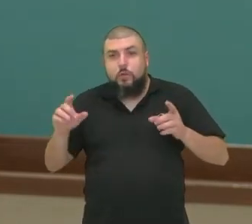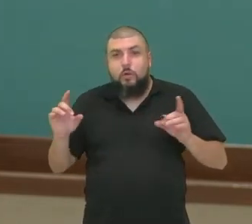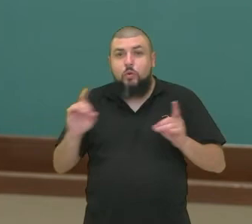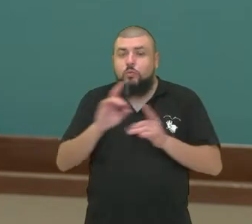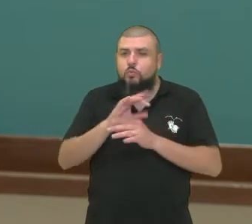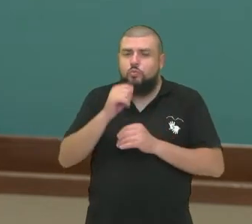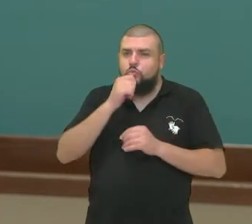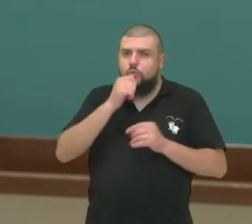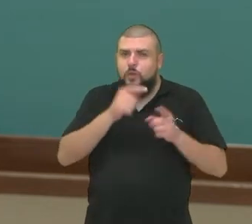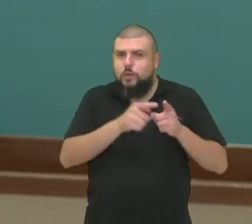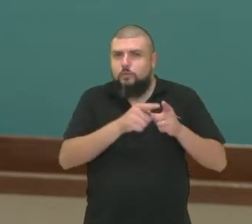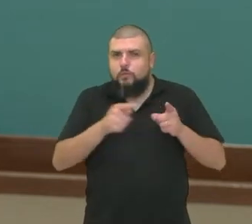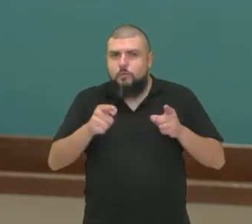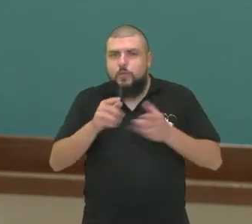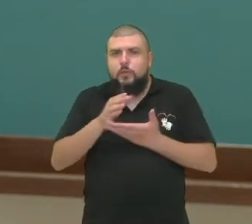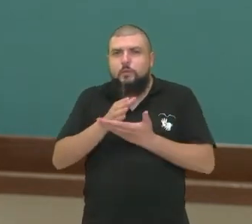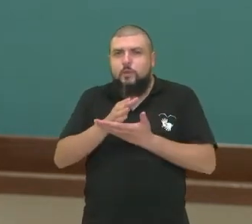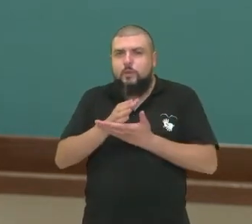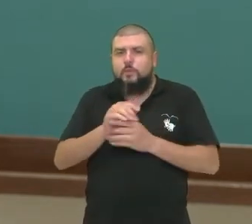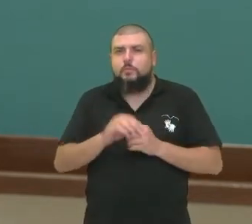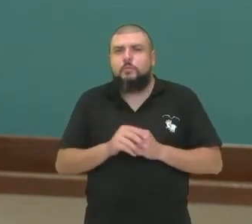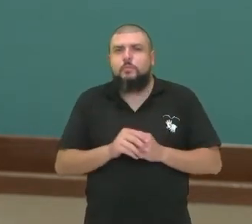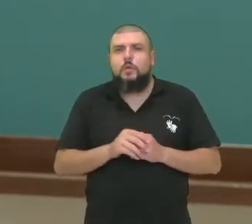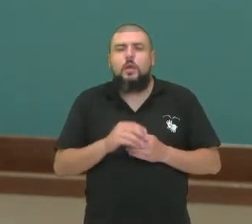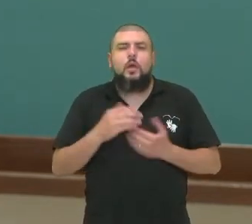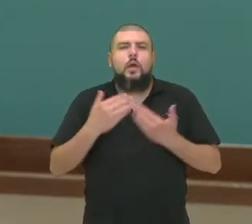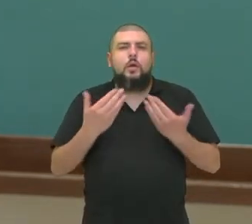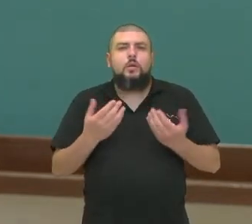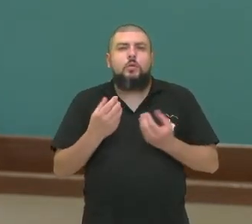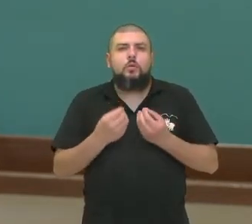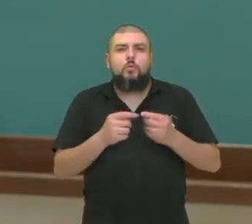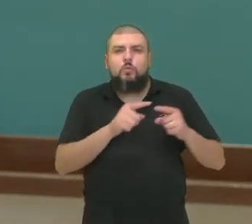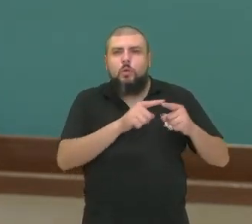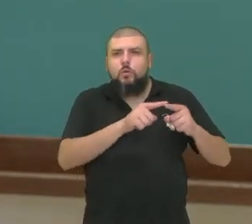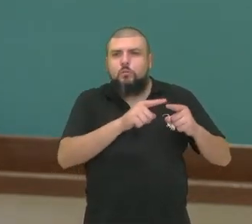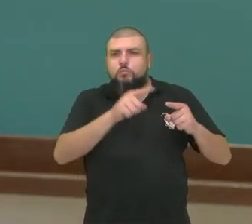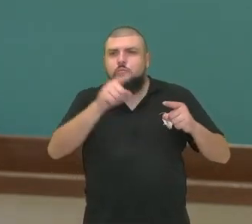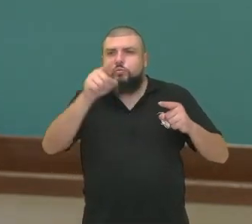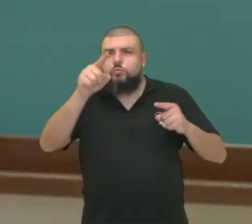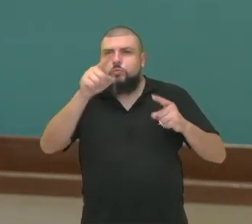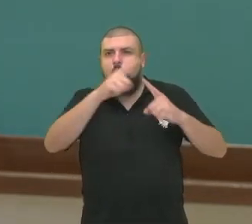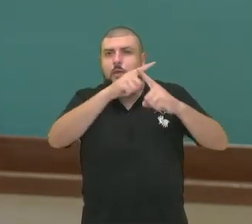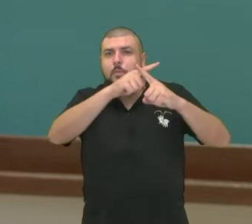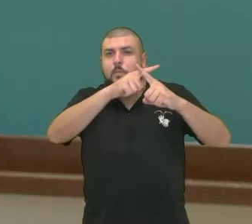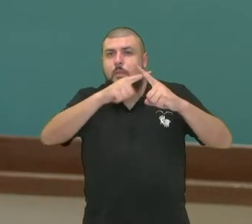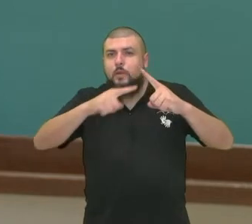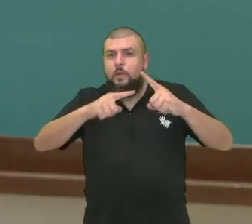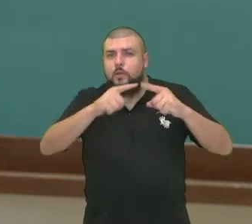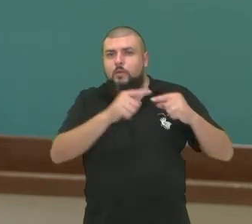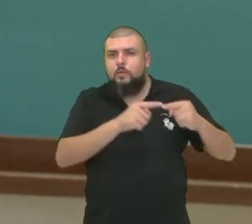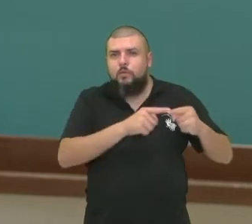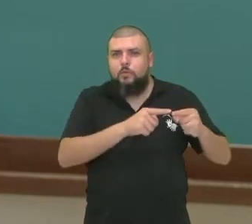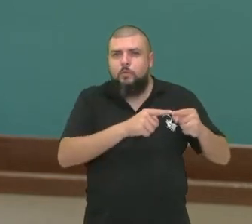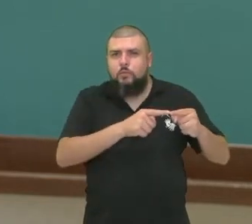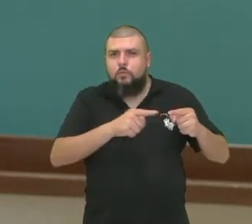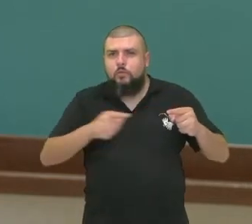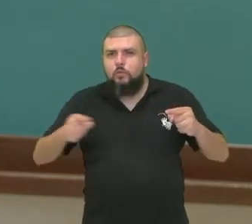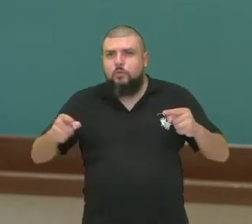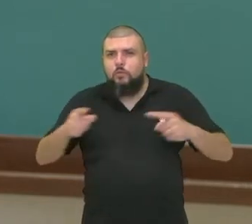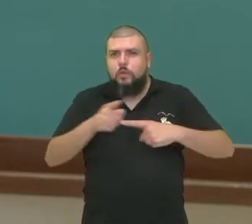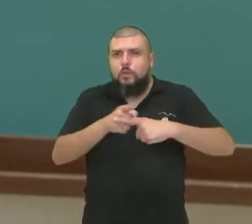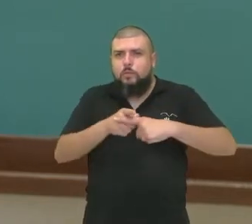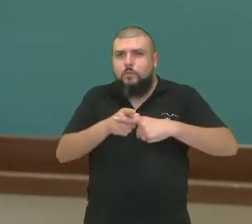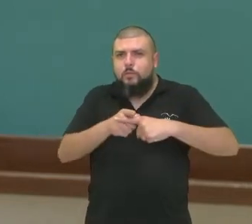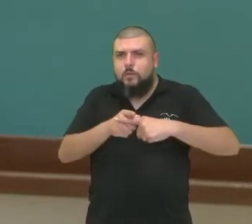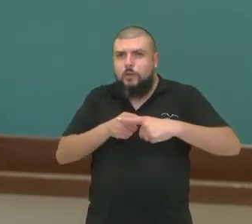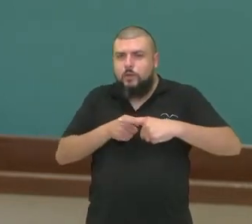bom? E agora, quando a gente tem a representação aqui de um ângulo, olha só. Então aqui a gente tem a representação dele, onde ele parte da origem,